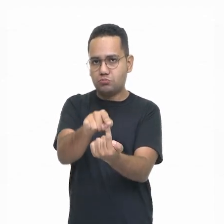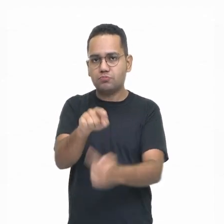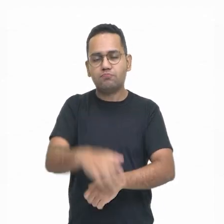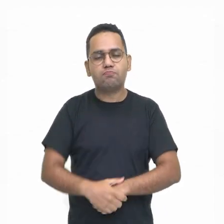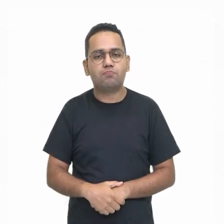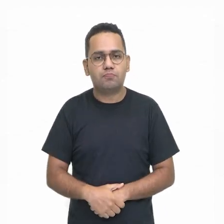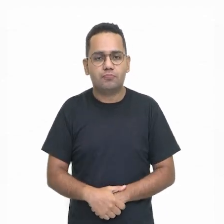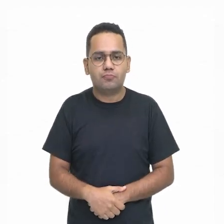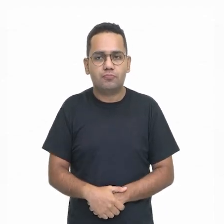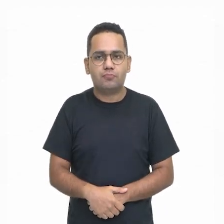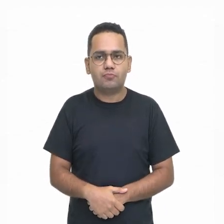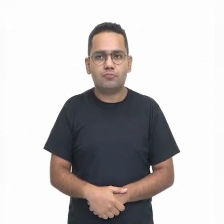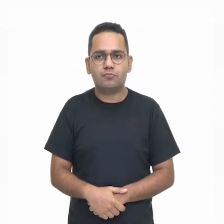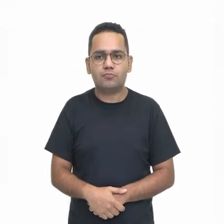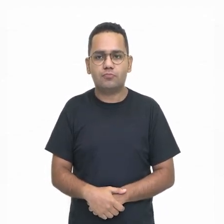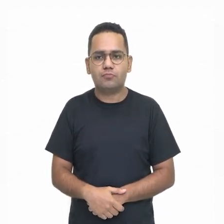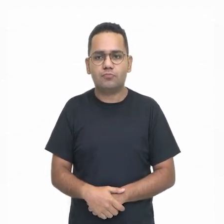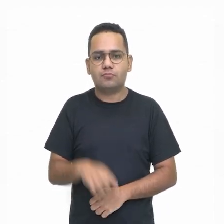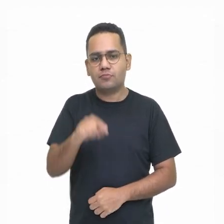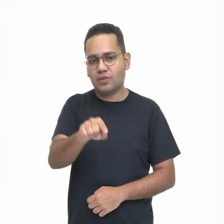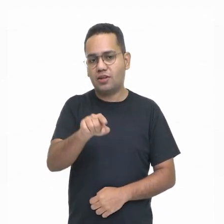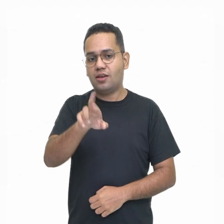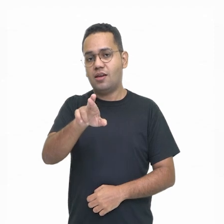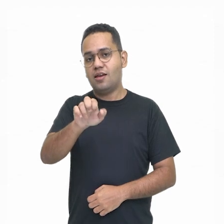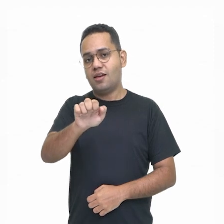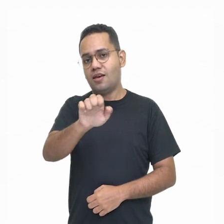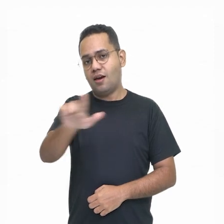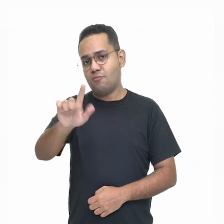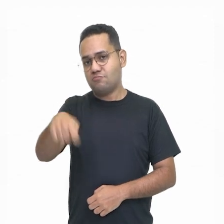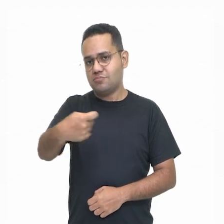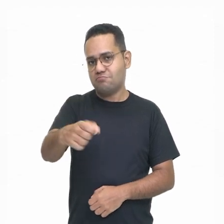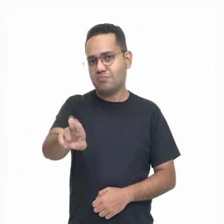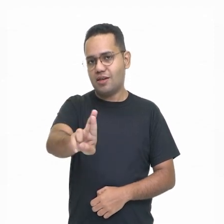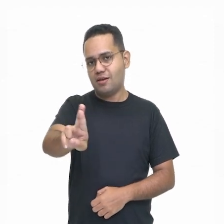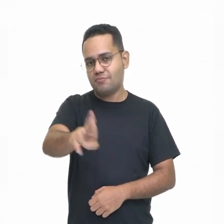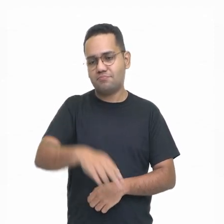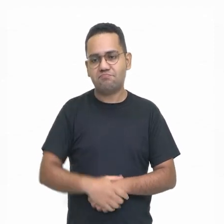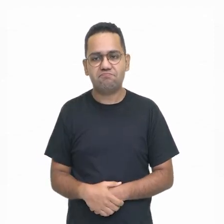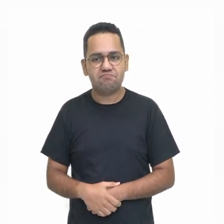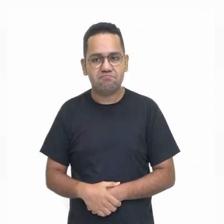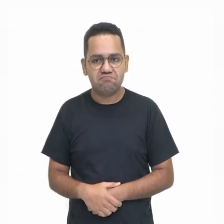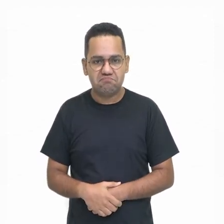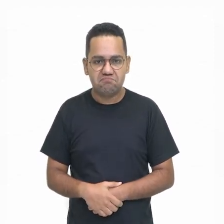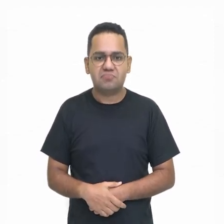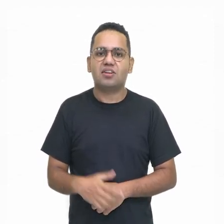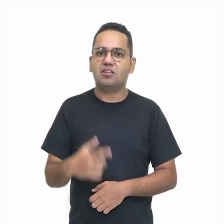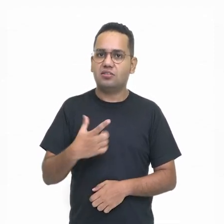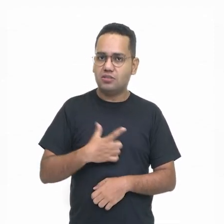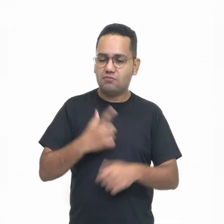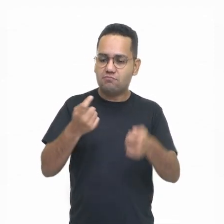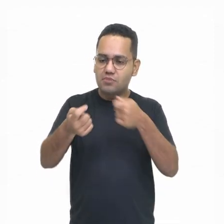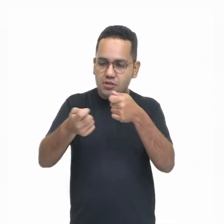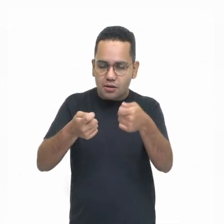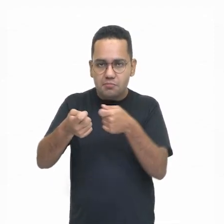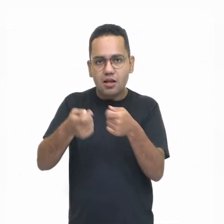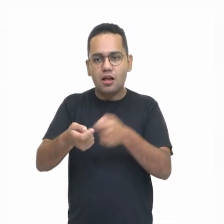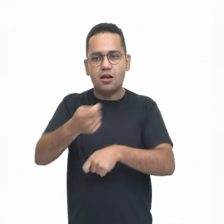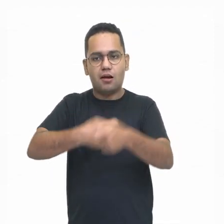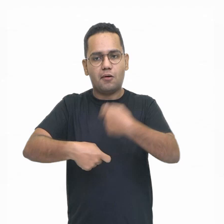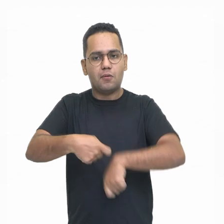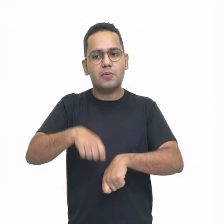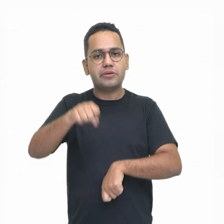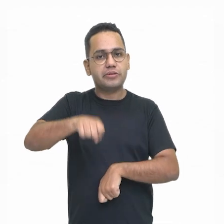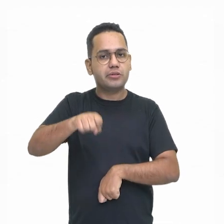nós temos aqui a moeda chamada real, que nesse momento trouxe grande estabilidade econômica